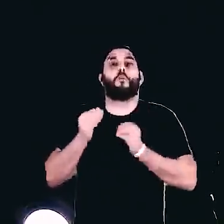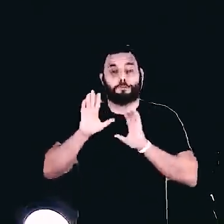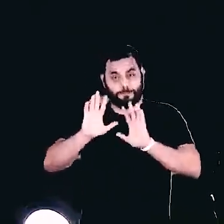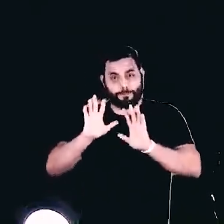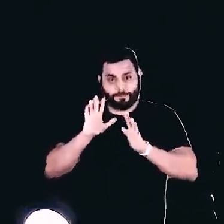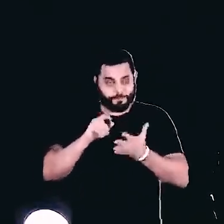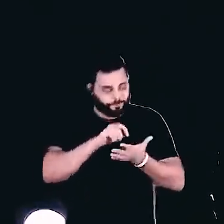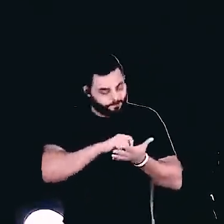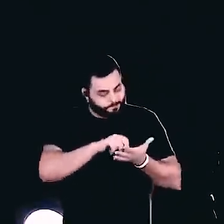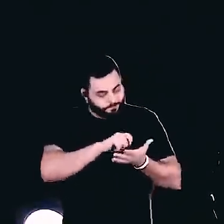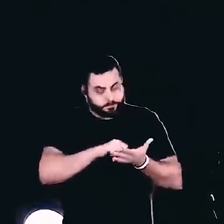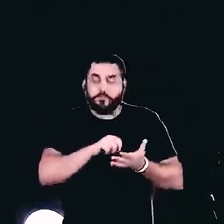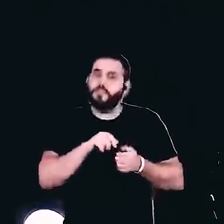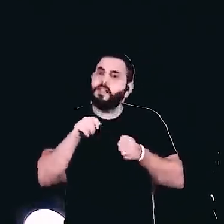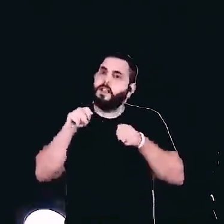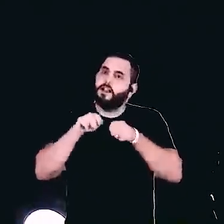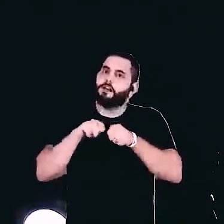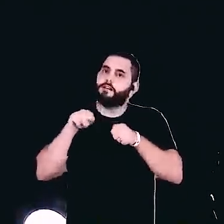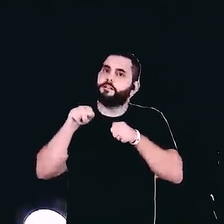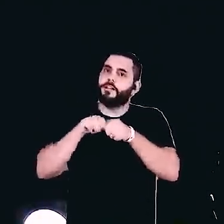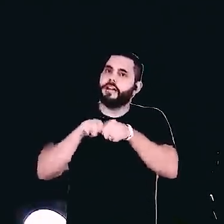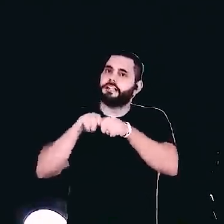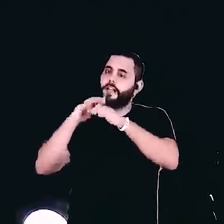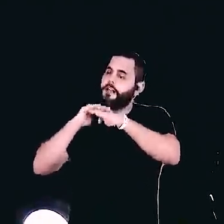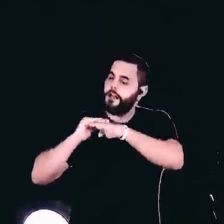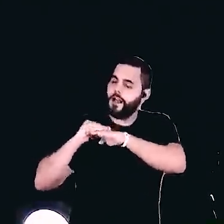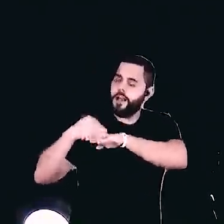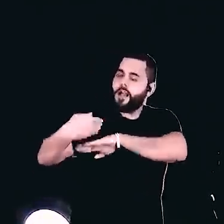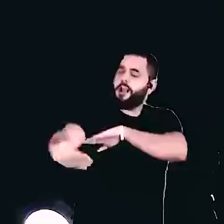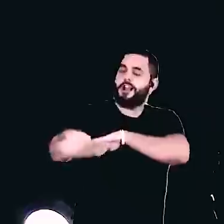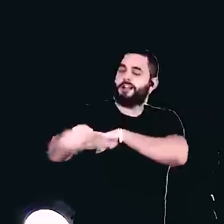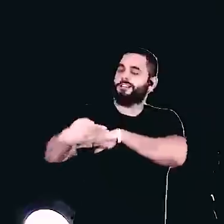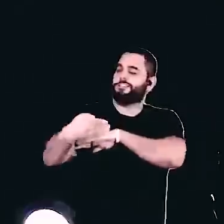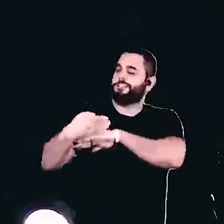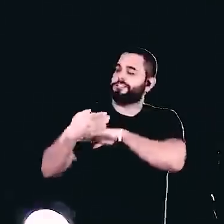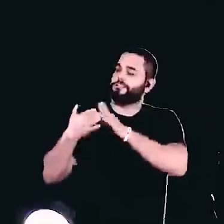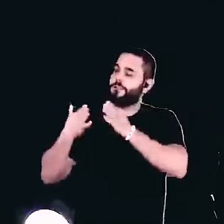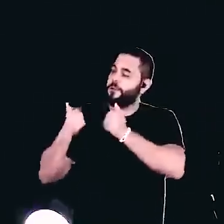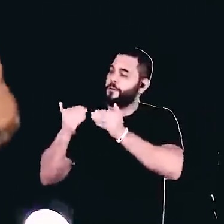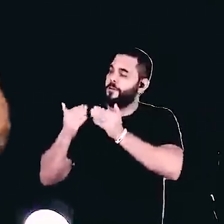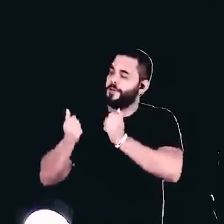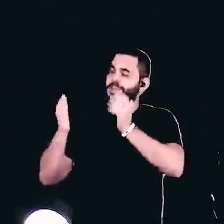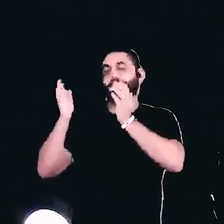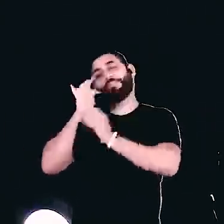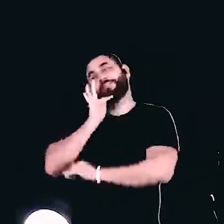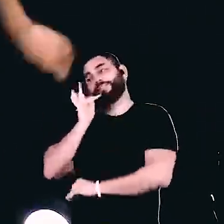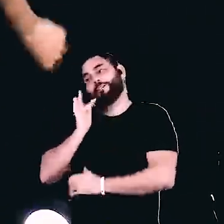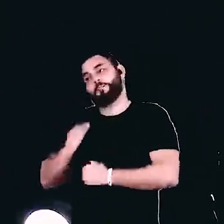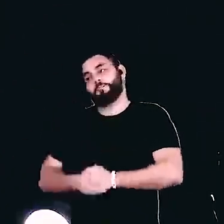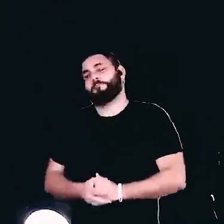assim, ó, faça além do que eu lhe peço, Filemão.